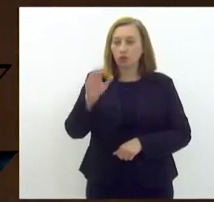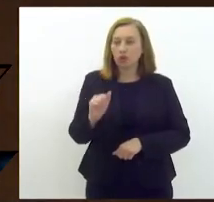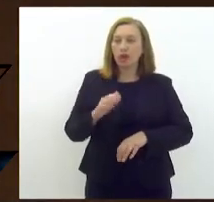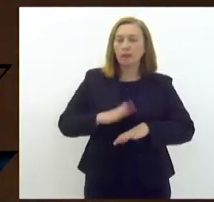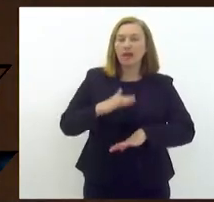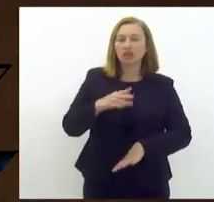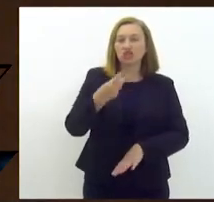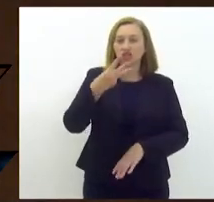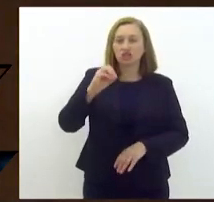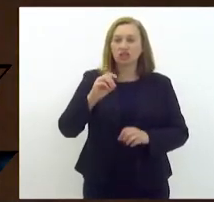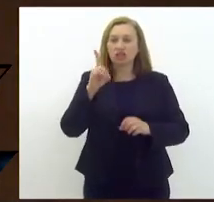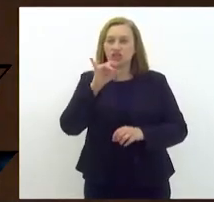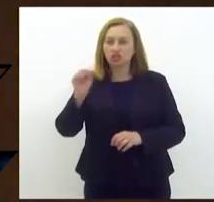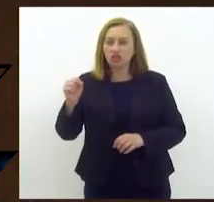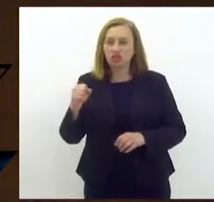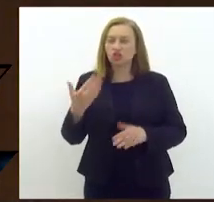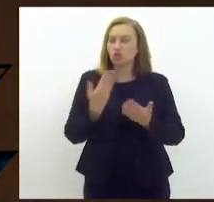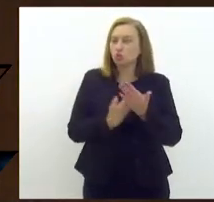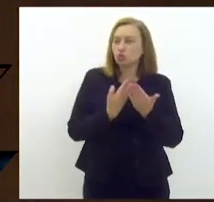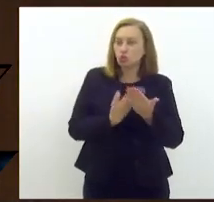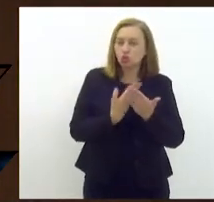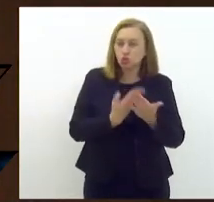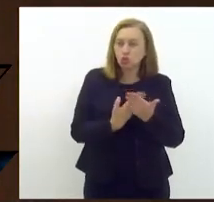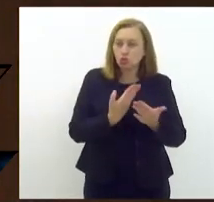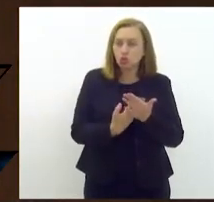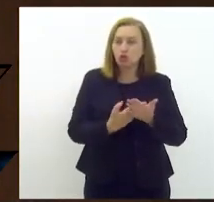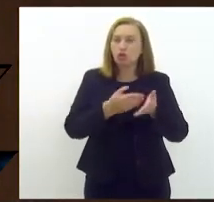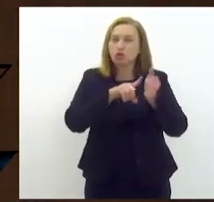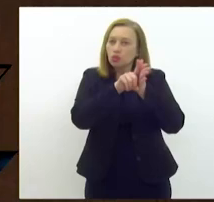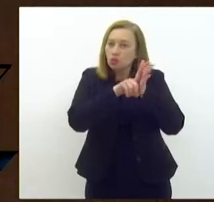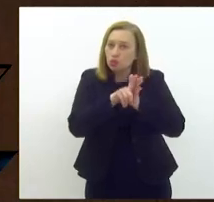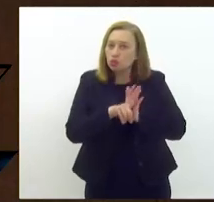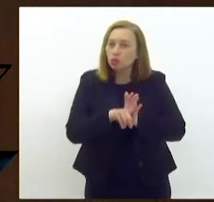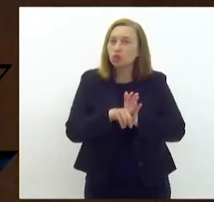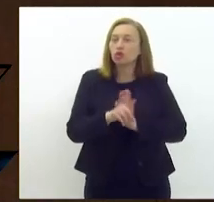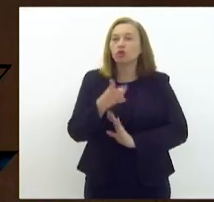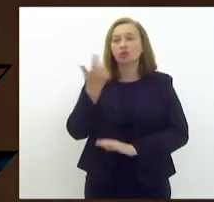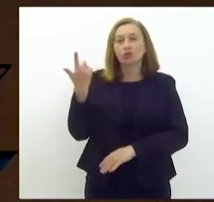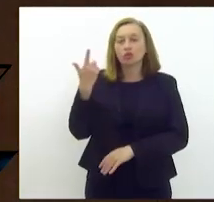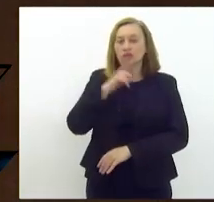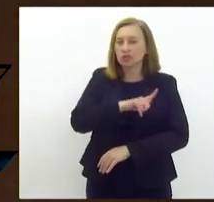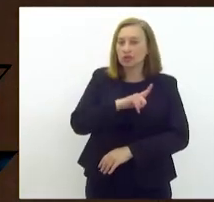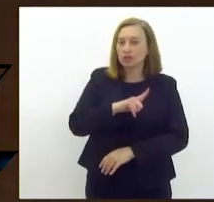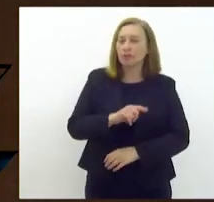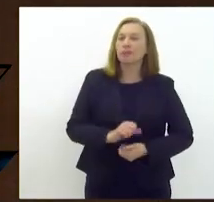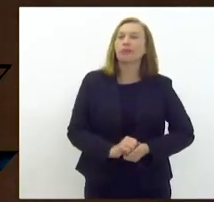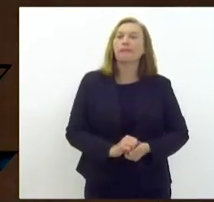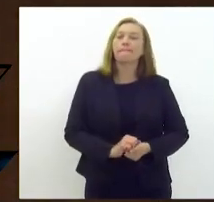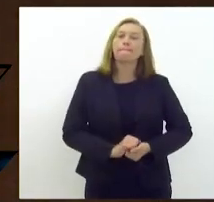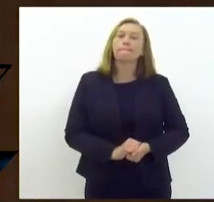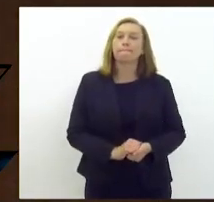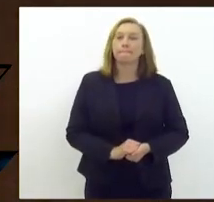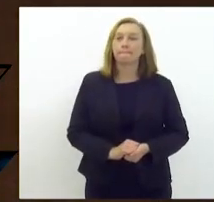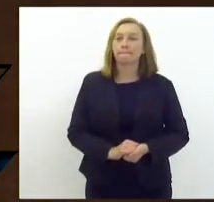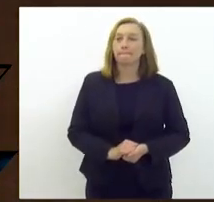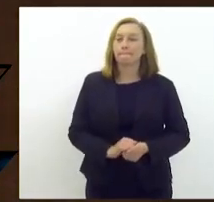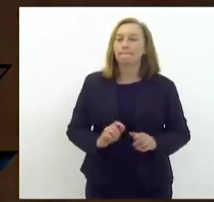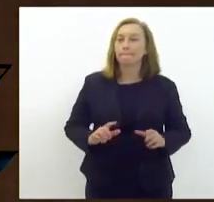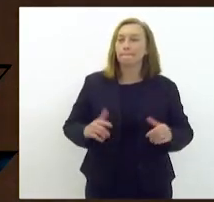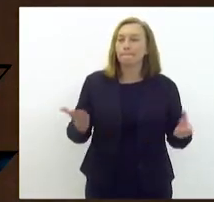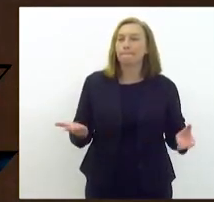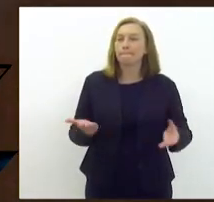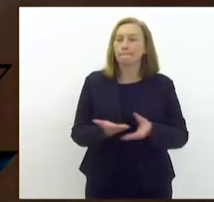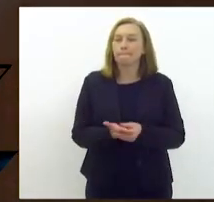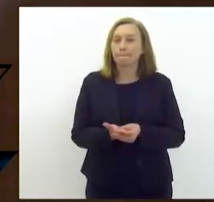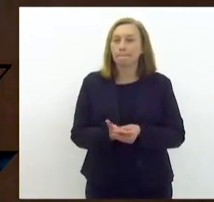30 dias de muito estudo de muita pesquisa nós conseguimos é promover essa ação civil